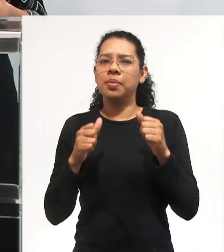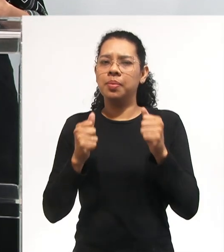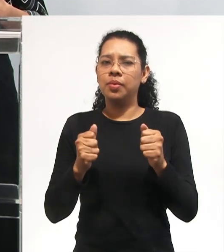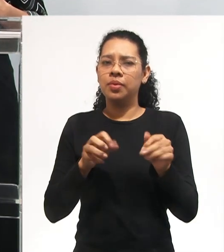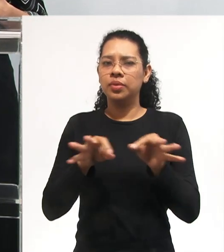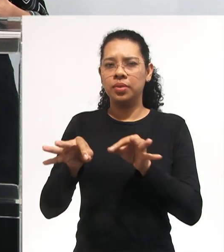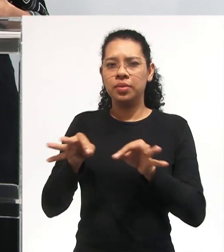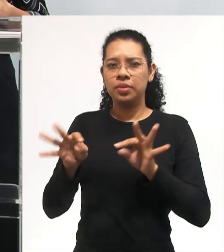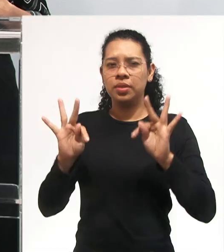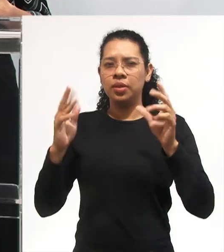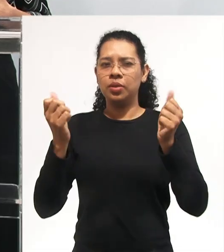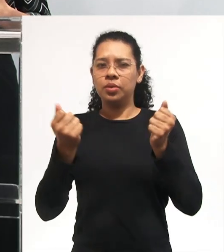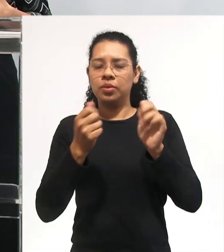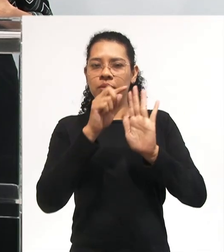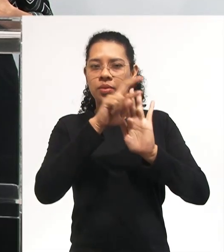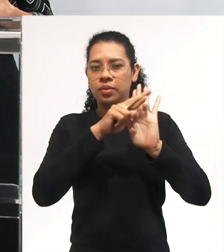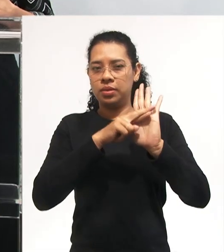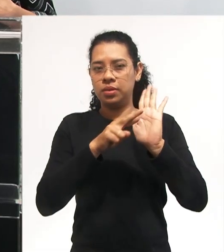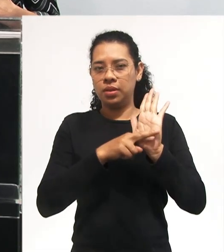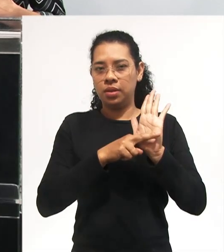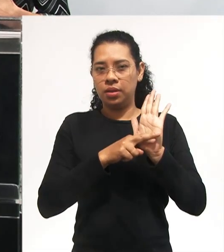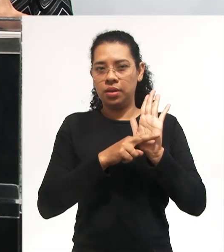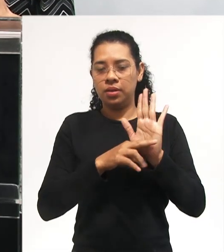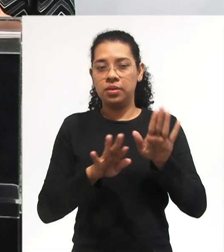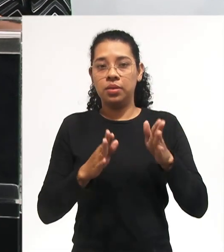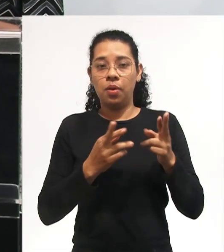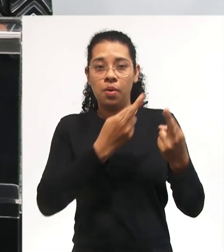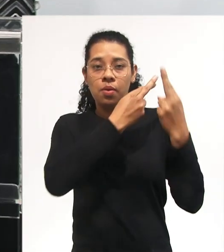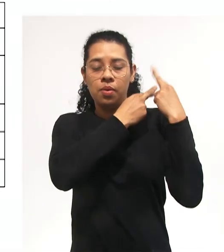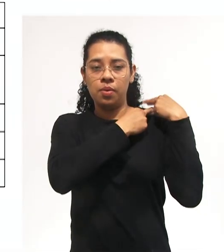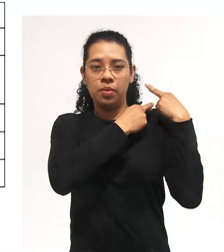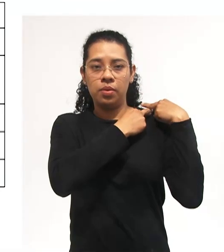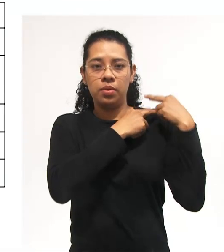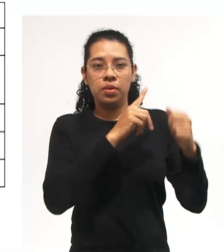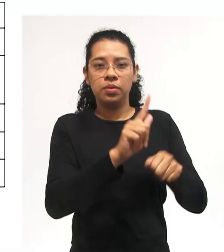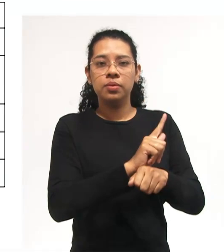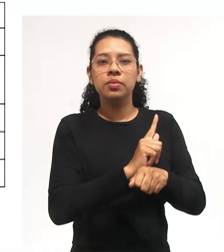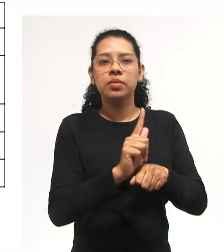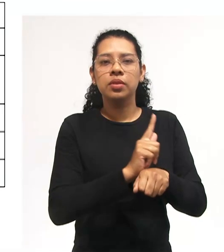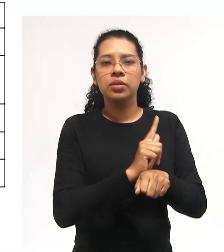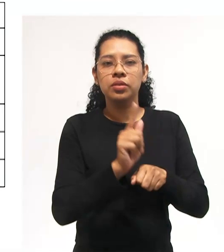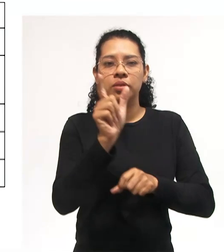no caso, o departamento de pessoal. Mais adiante, em